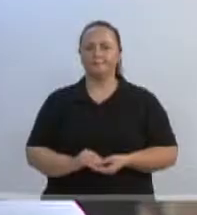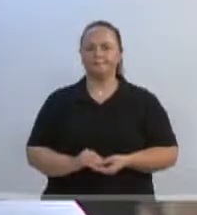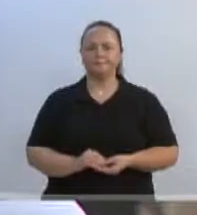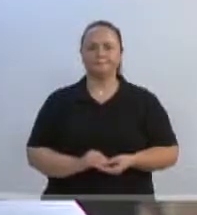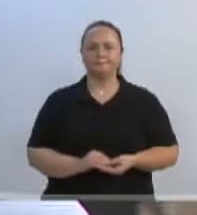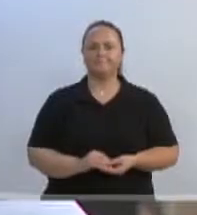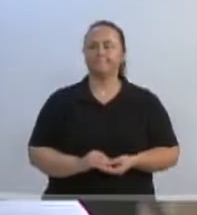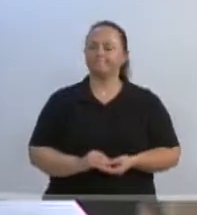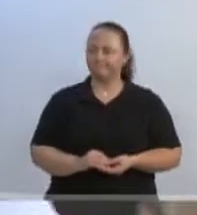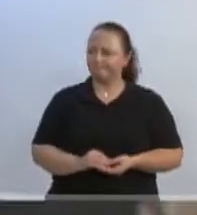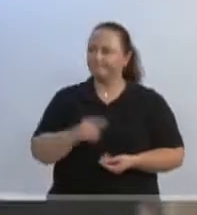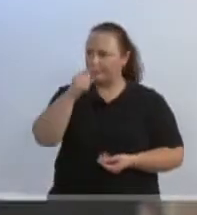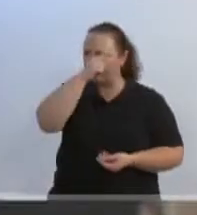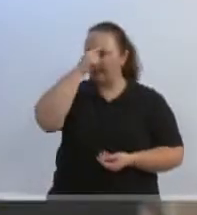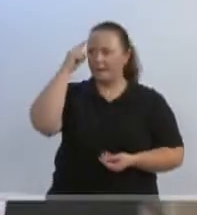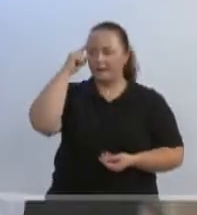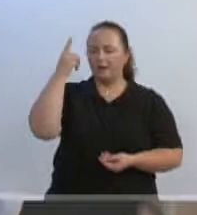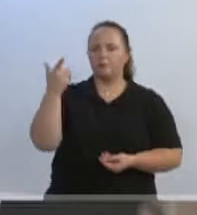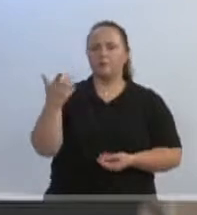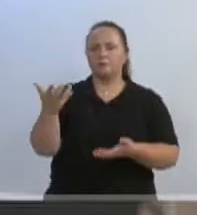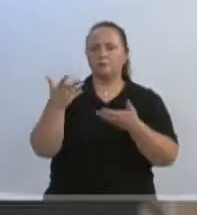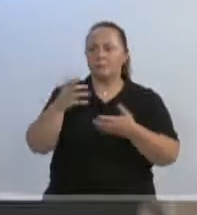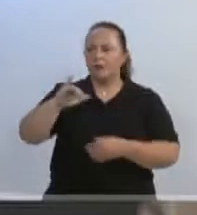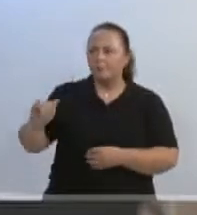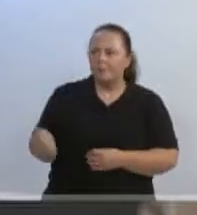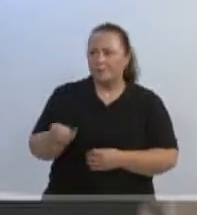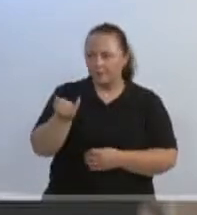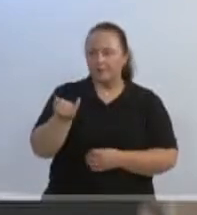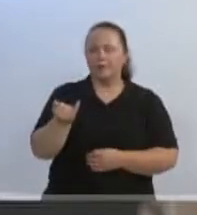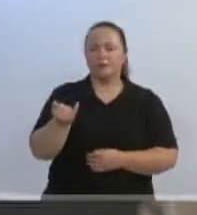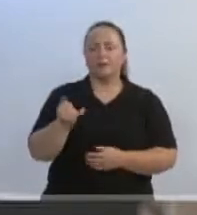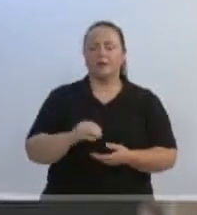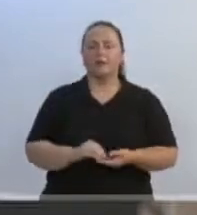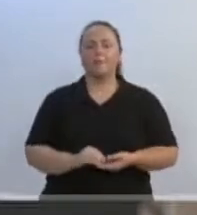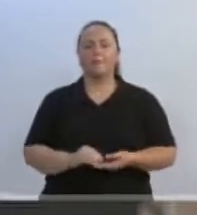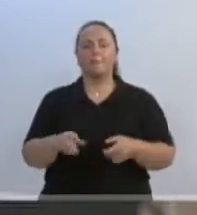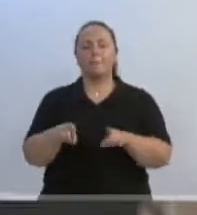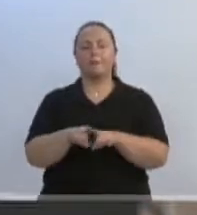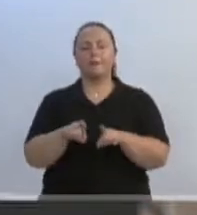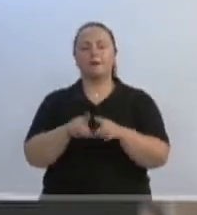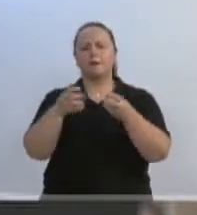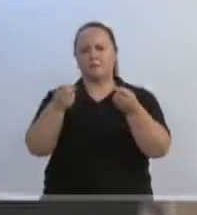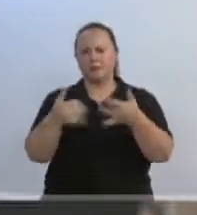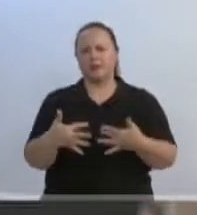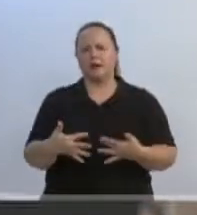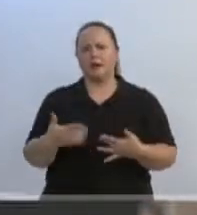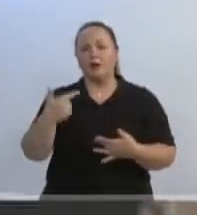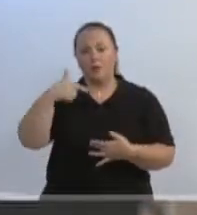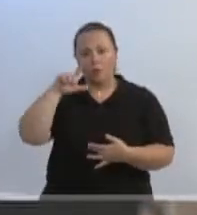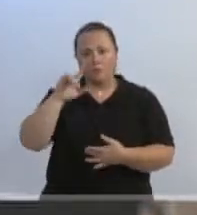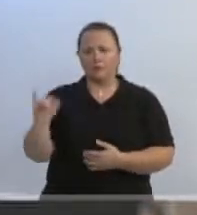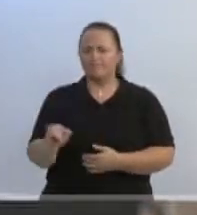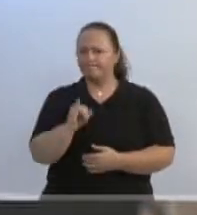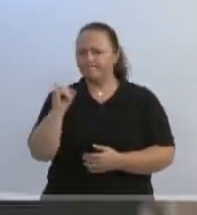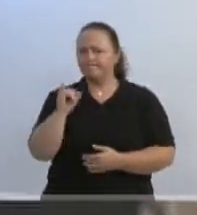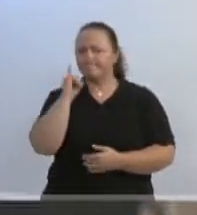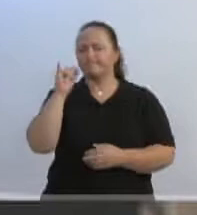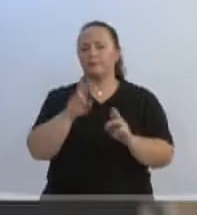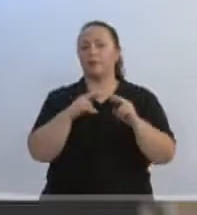queria aproveitar durante o pronunciamento e também falou da importante reunião que tivemos ontem